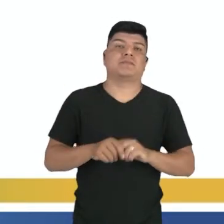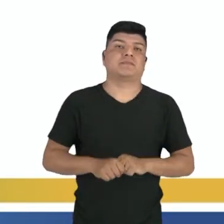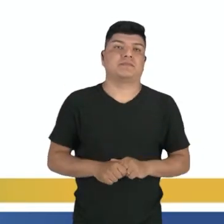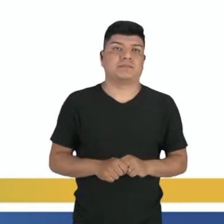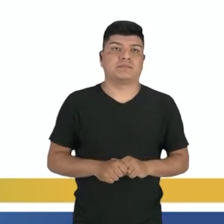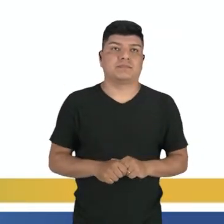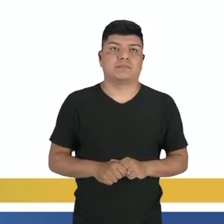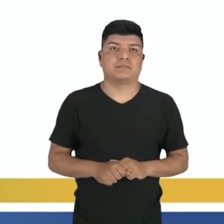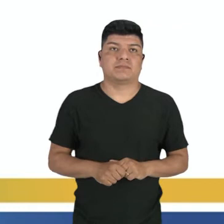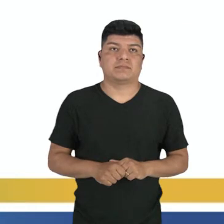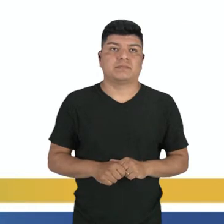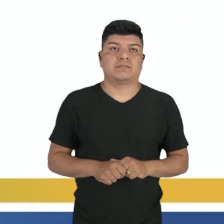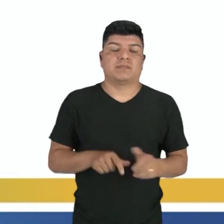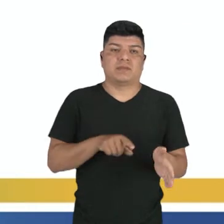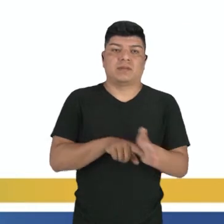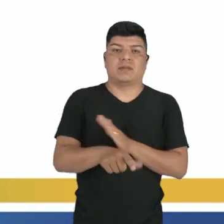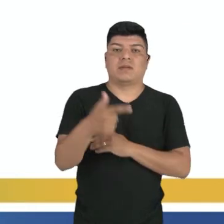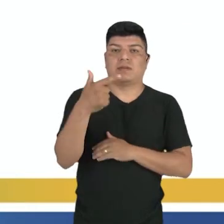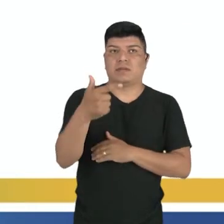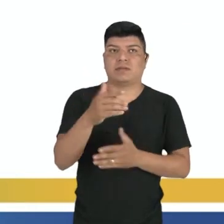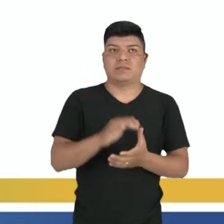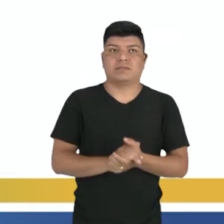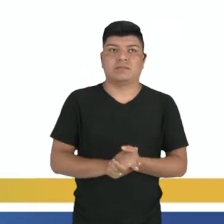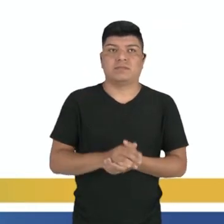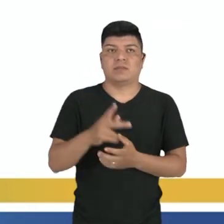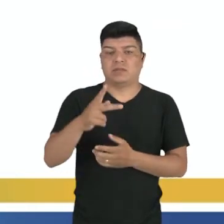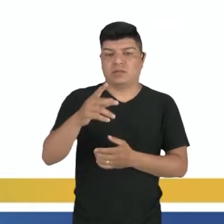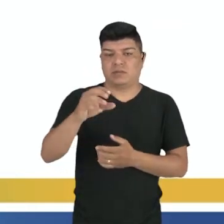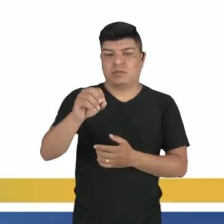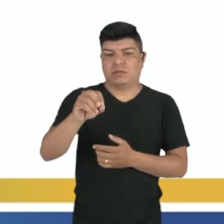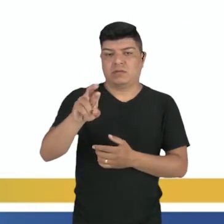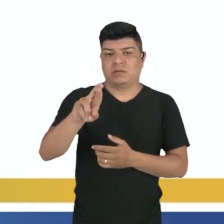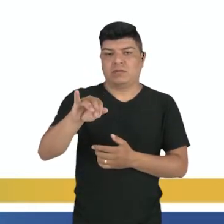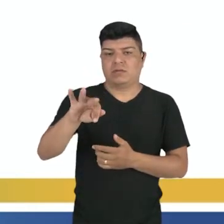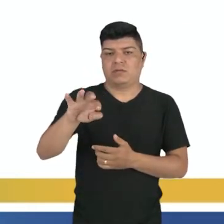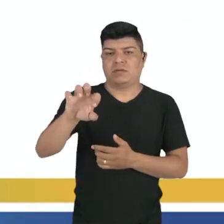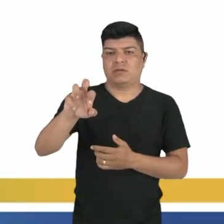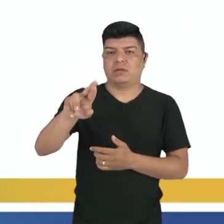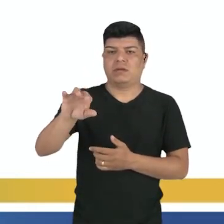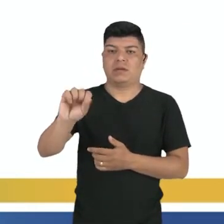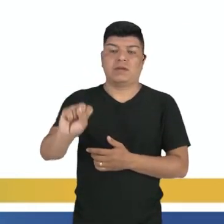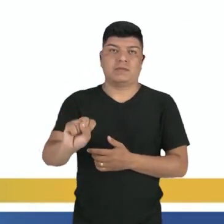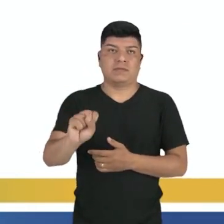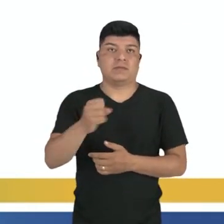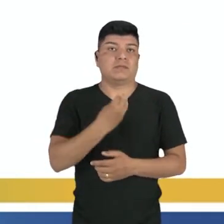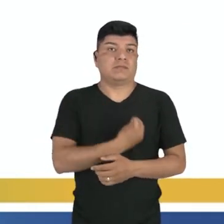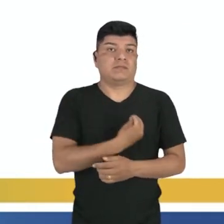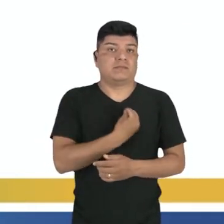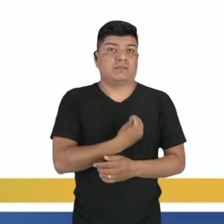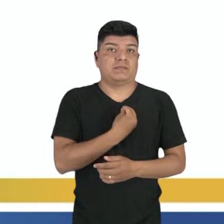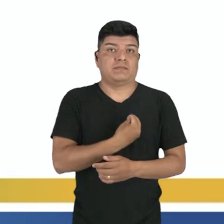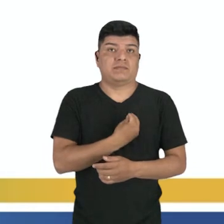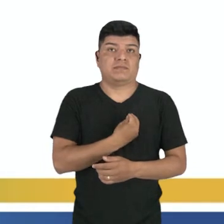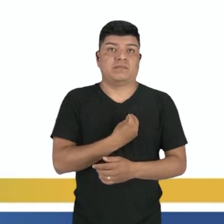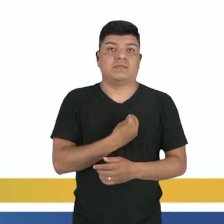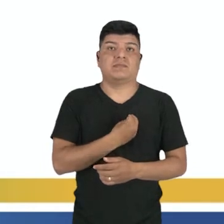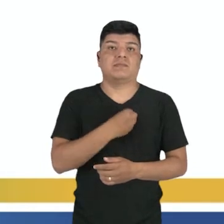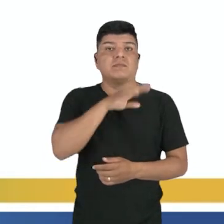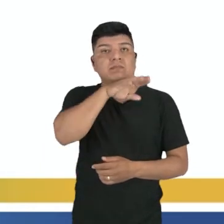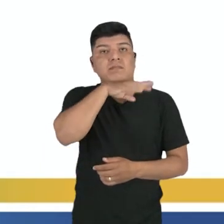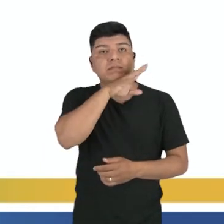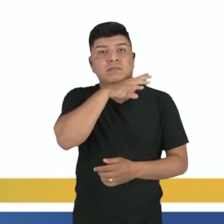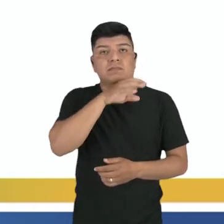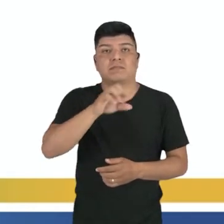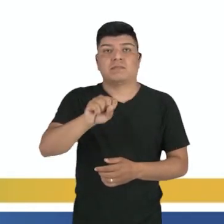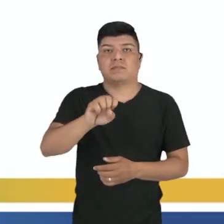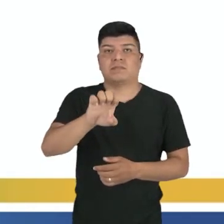poríferos? E na questão 2, os poríferos, quanto ao seu modo de vida, são animais sésseis. Por